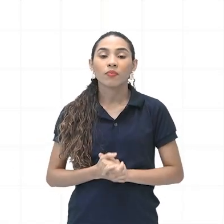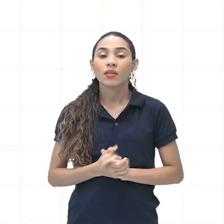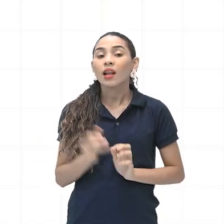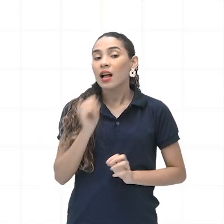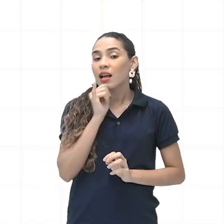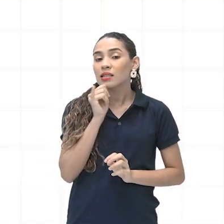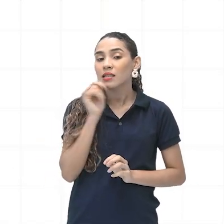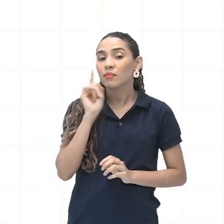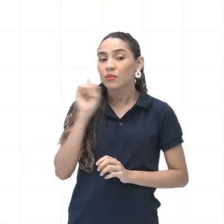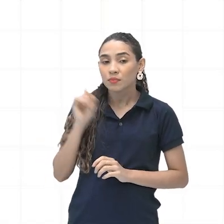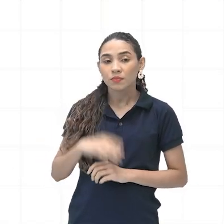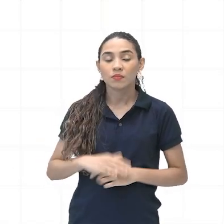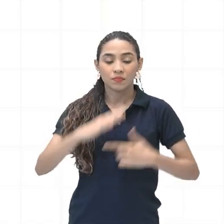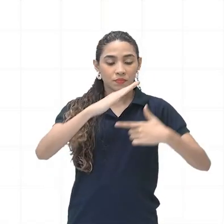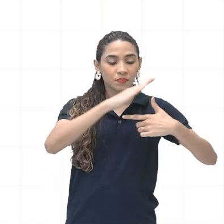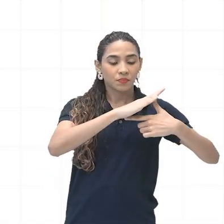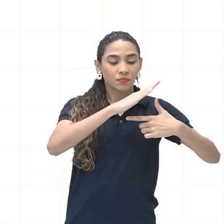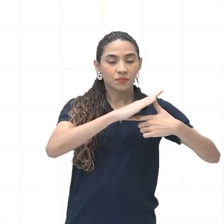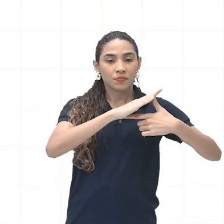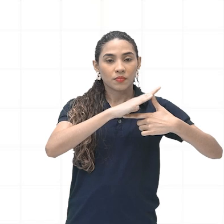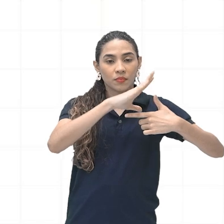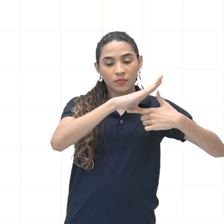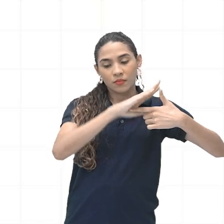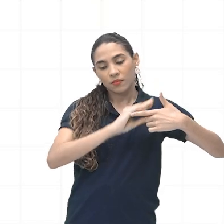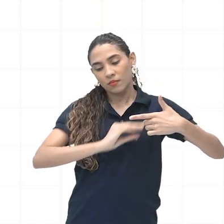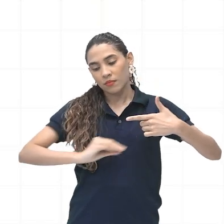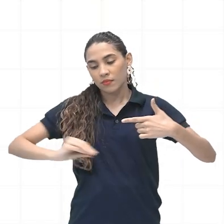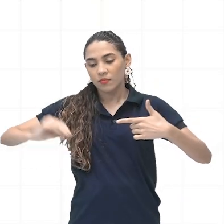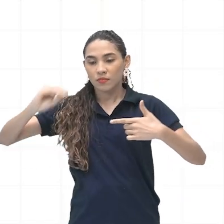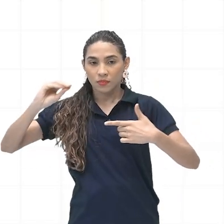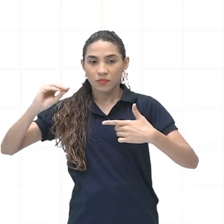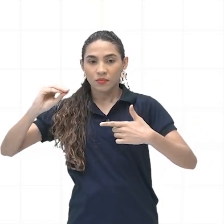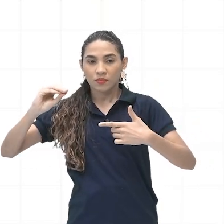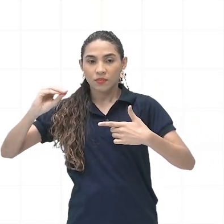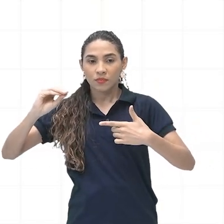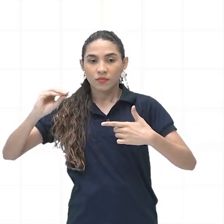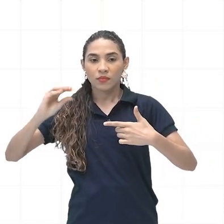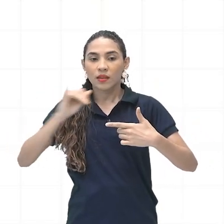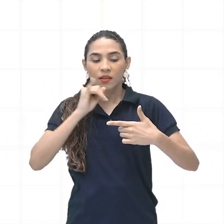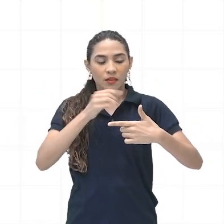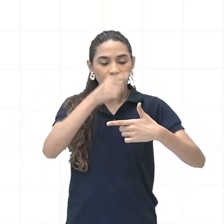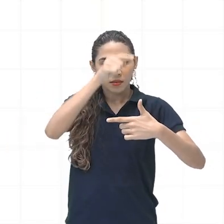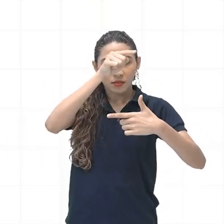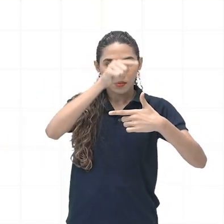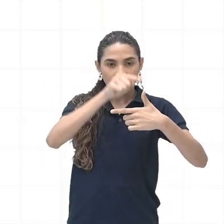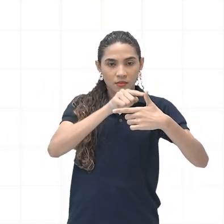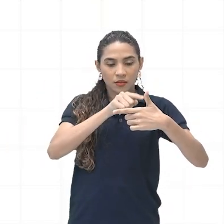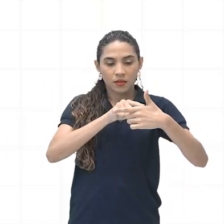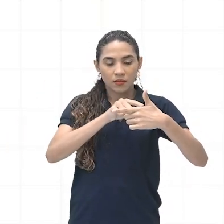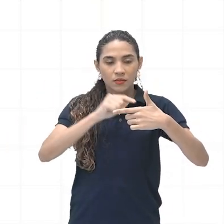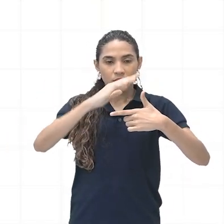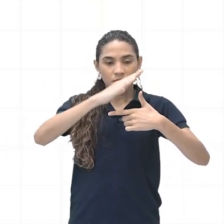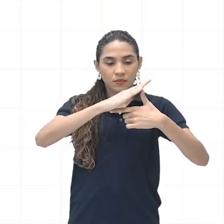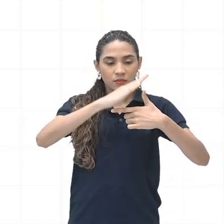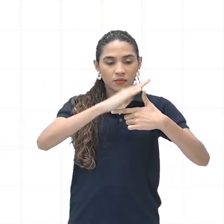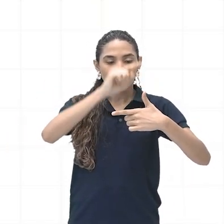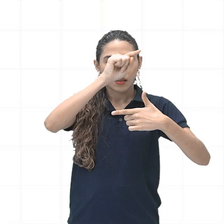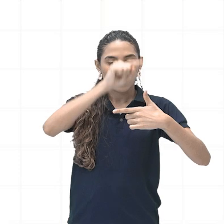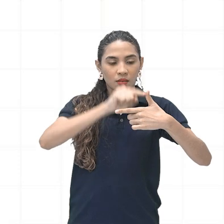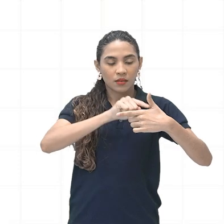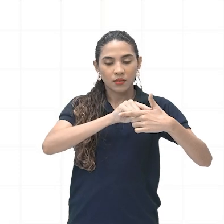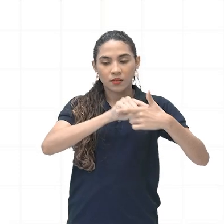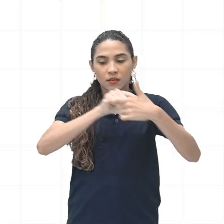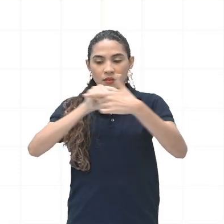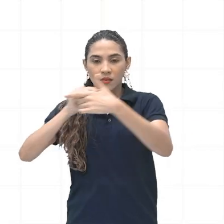aqui o nosso triângulo grande e vamos pegar esse triângulo aqui, ó, menor. Só desenhando aqui no triângulo grande